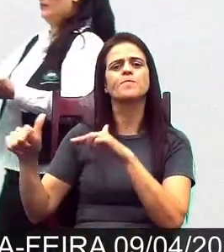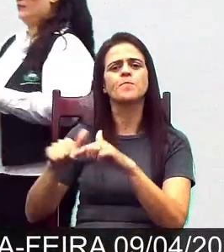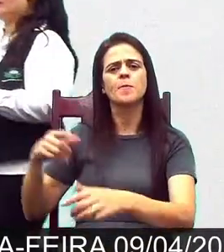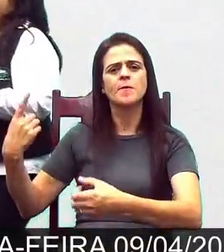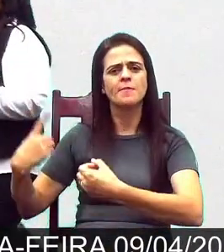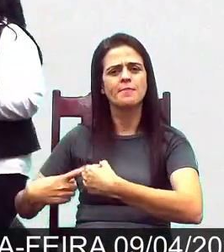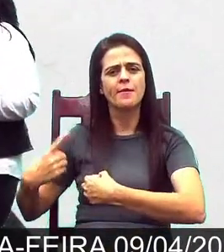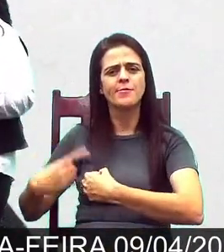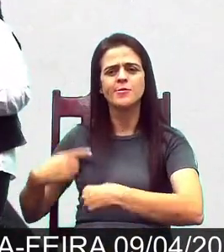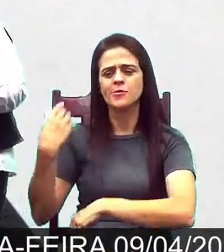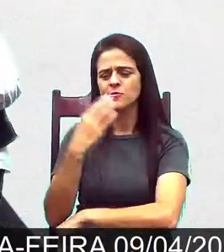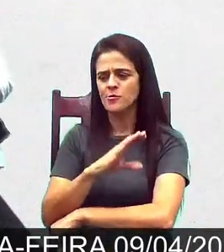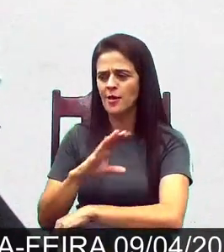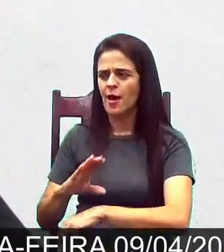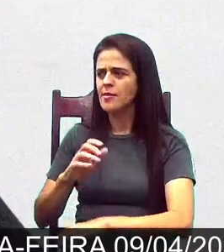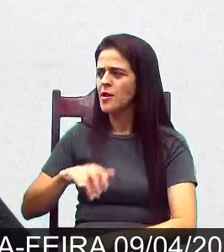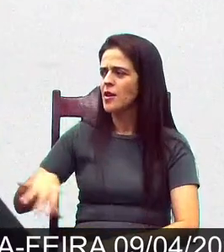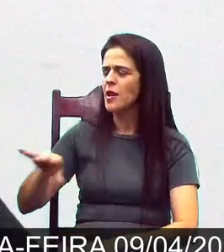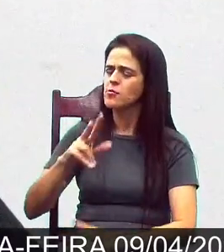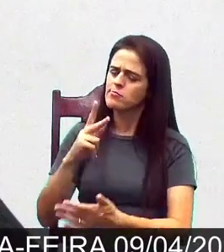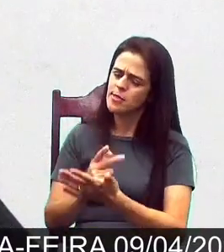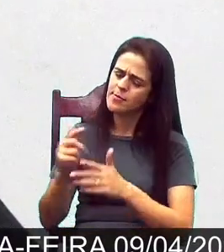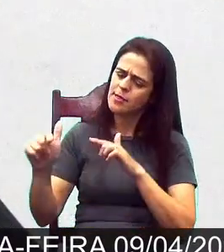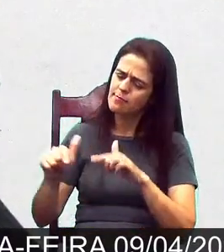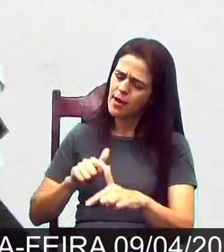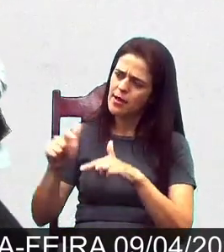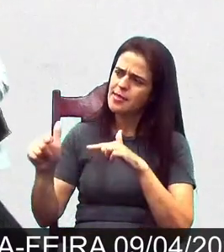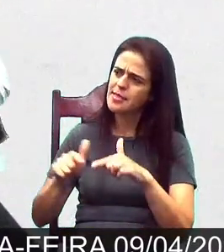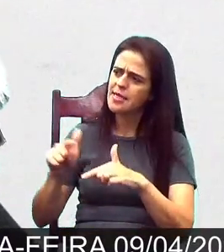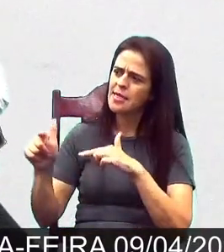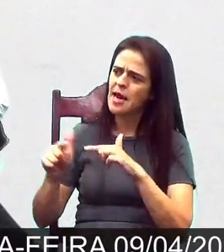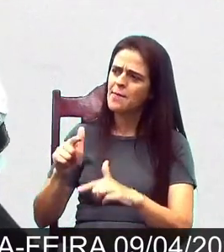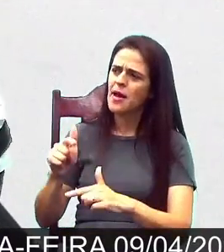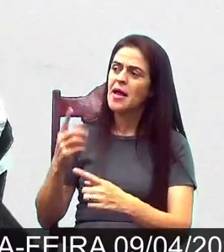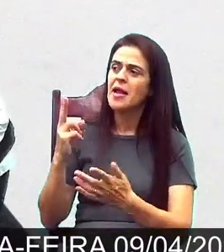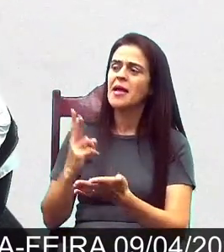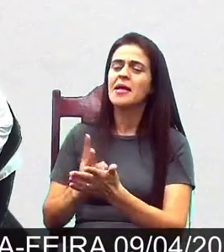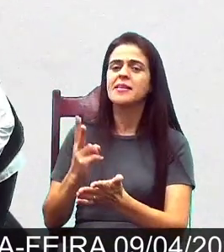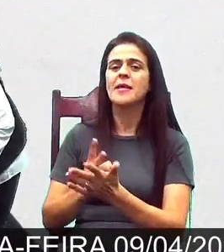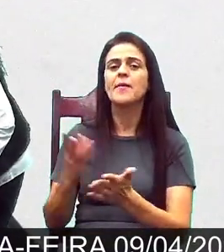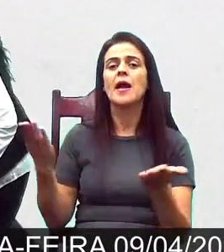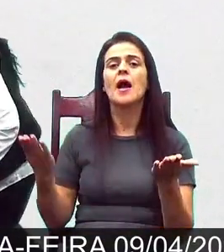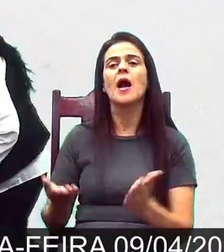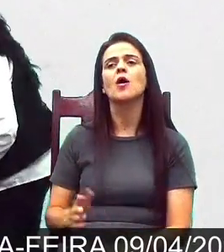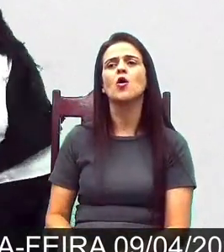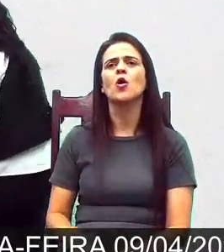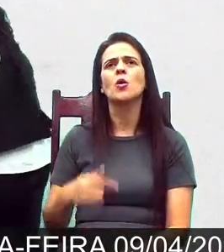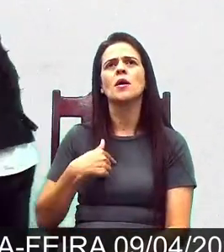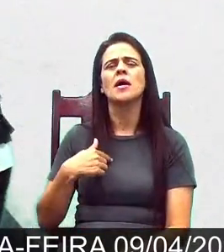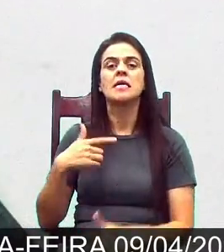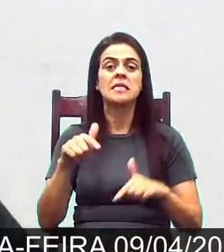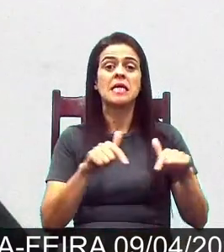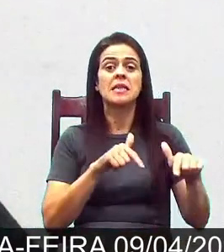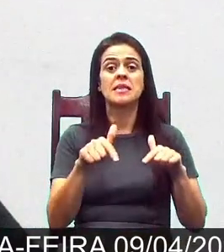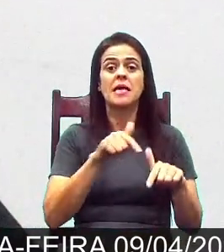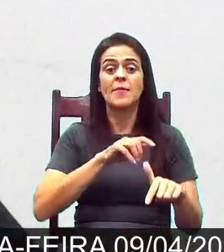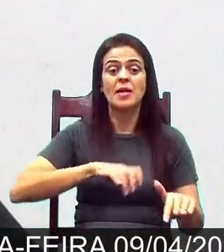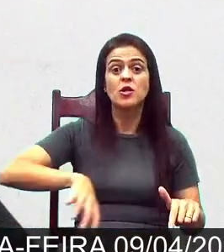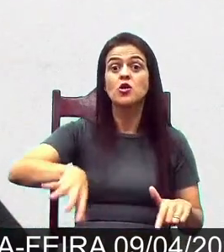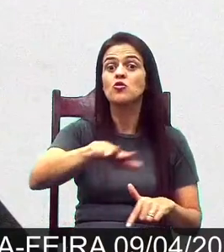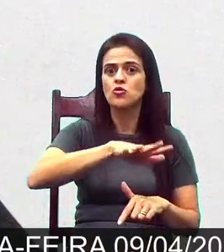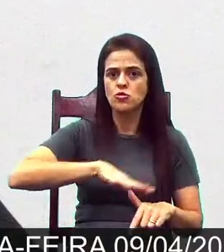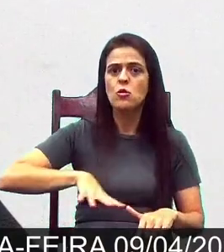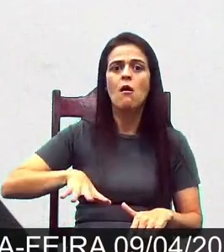Catalão, que trabalhou muito tempo na polícia penal, e agora, por último, está trabalhando a nível de